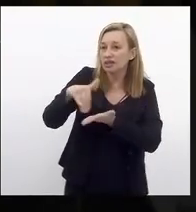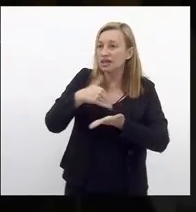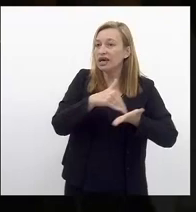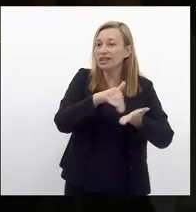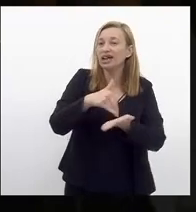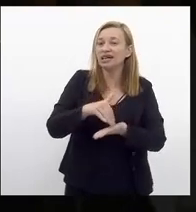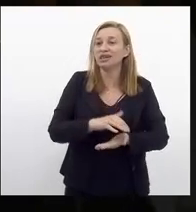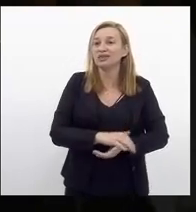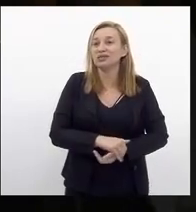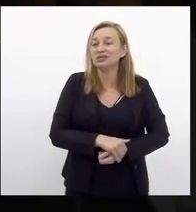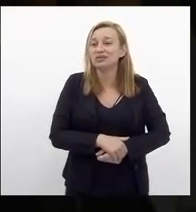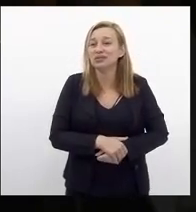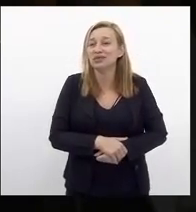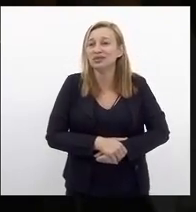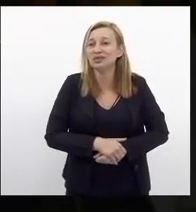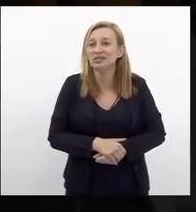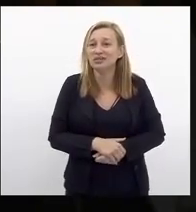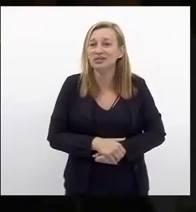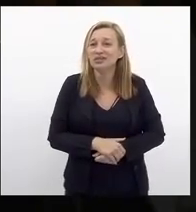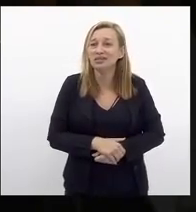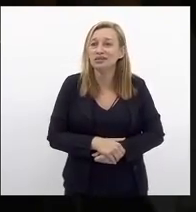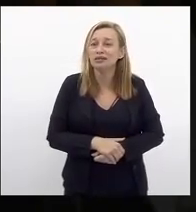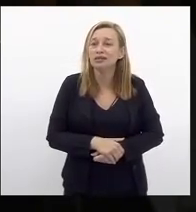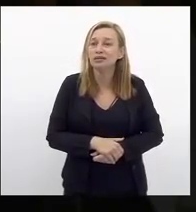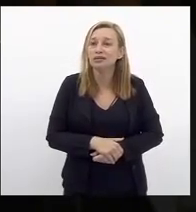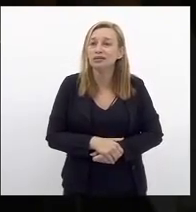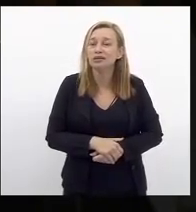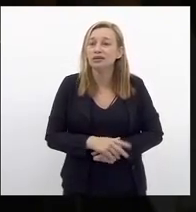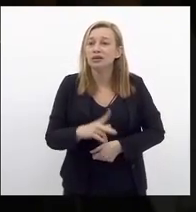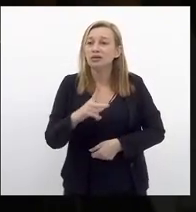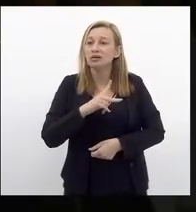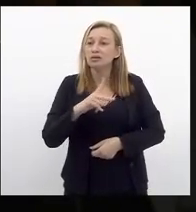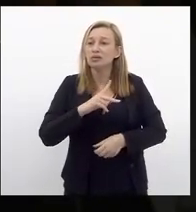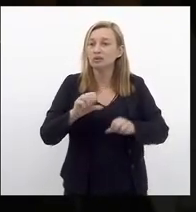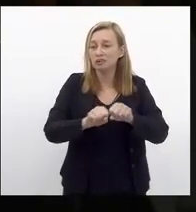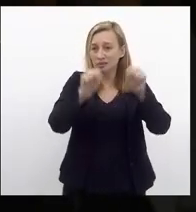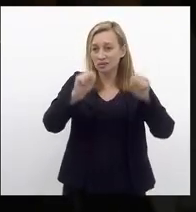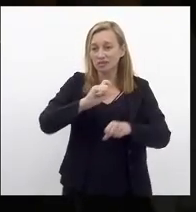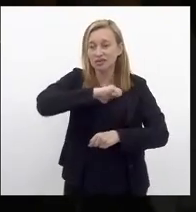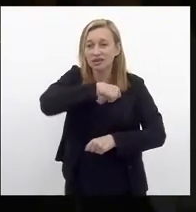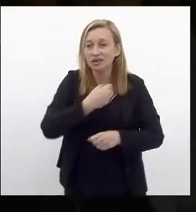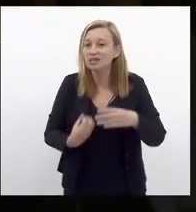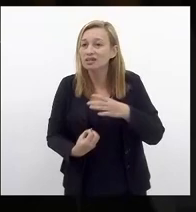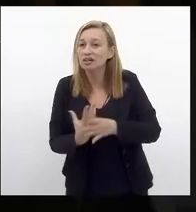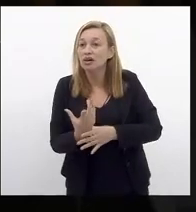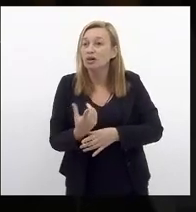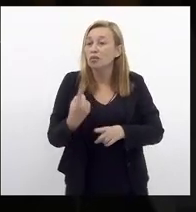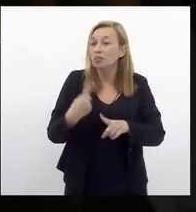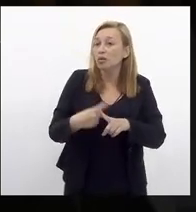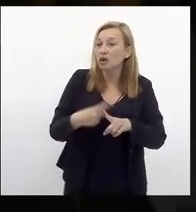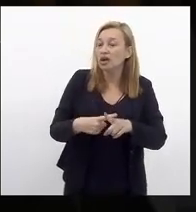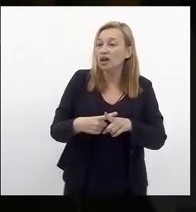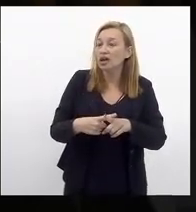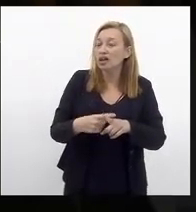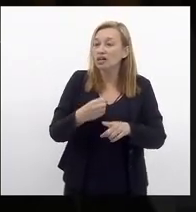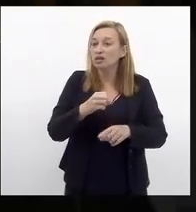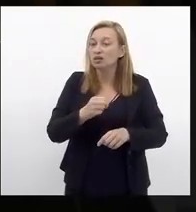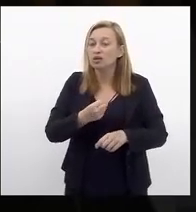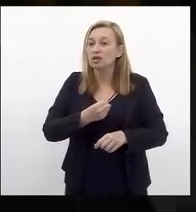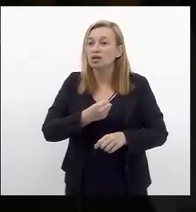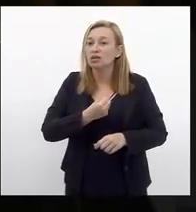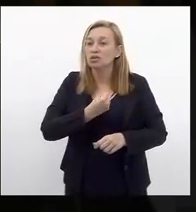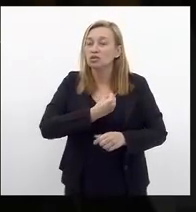ele burlou o próprio regime de recuperação fiscal porque ele aumentou a despesas